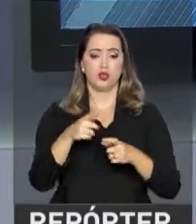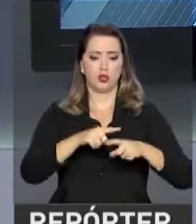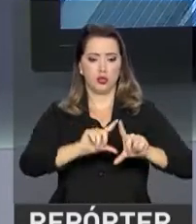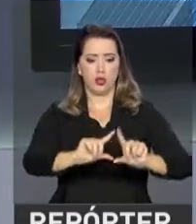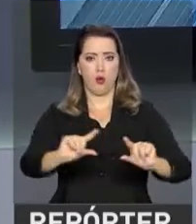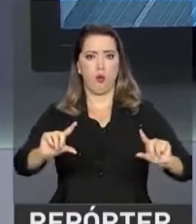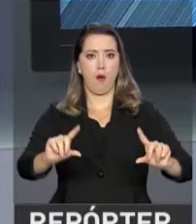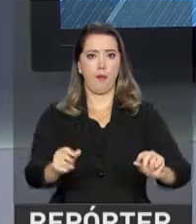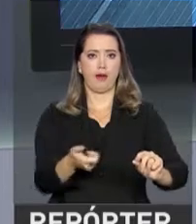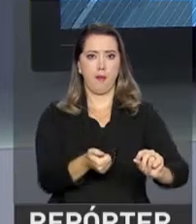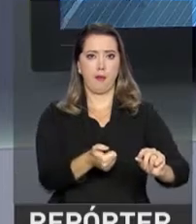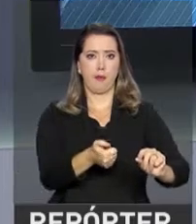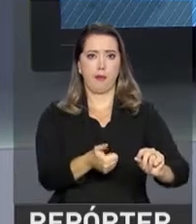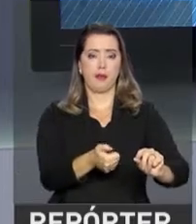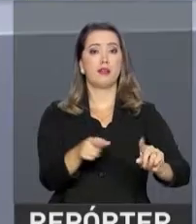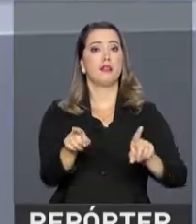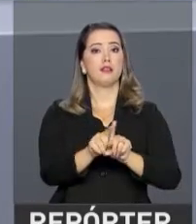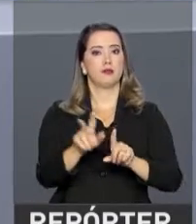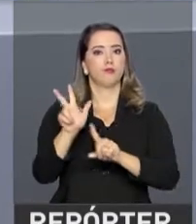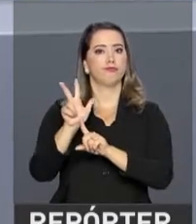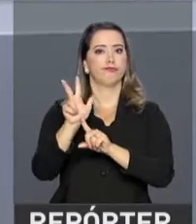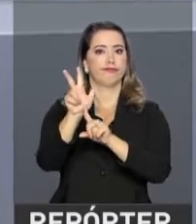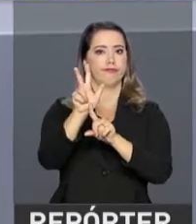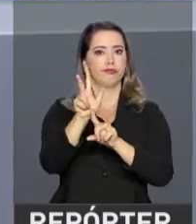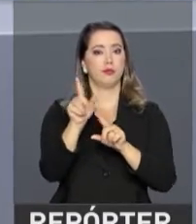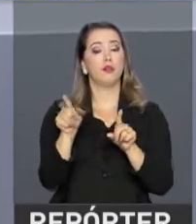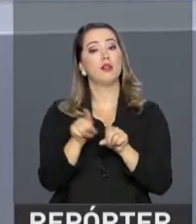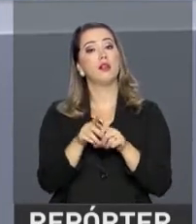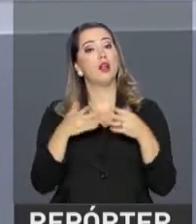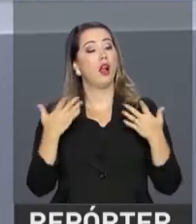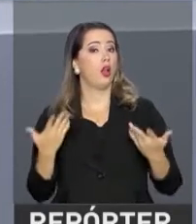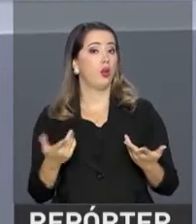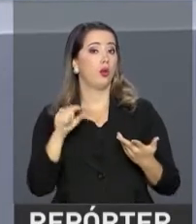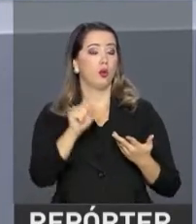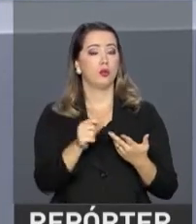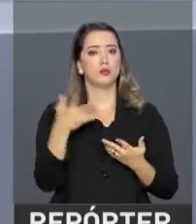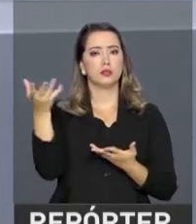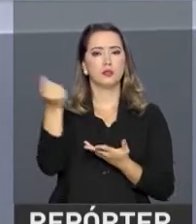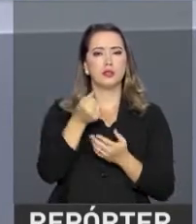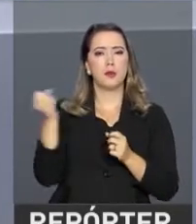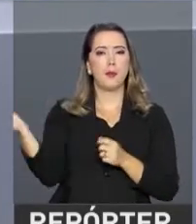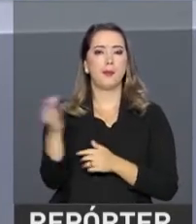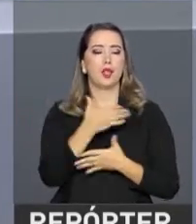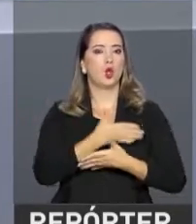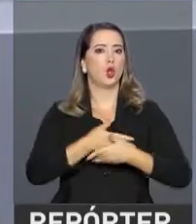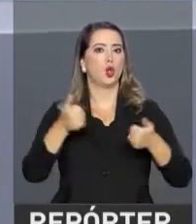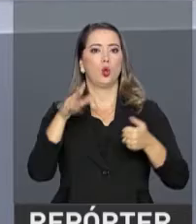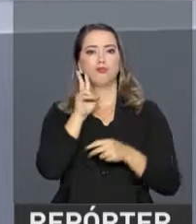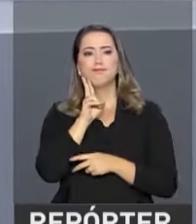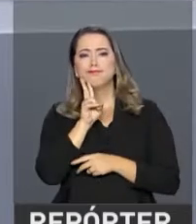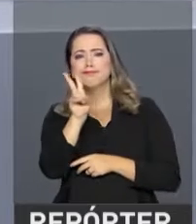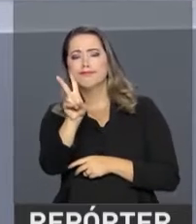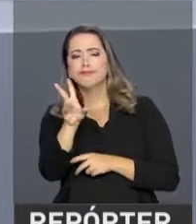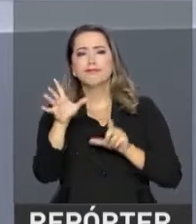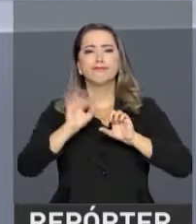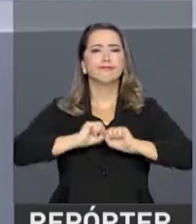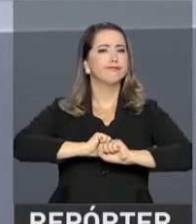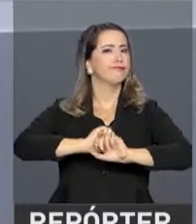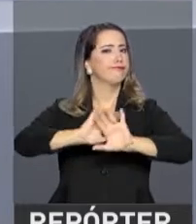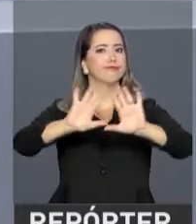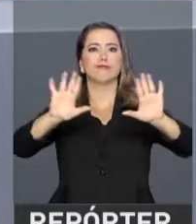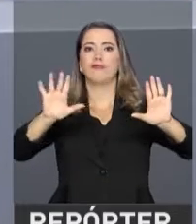para famílias de baixa renda o sistema digital permite receber uma programação com melhor qualidade de som e imagem